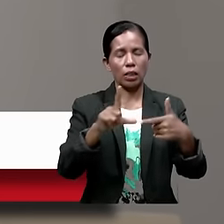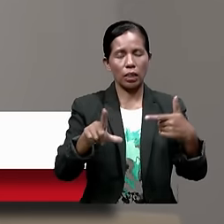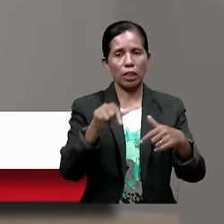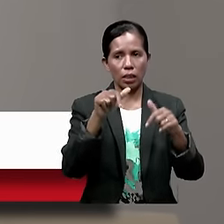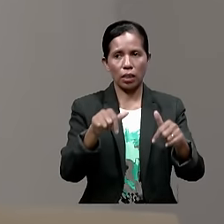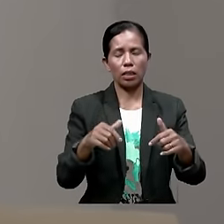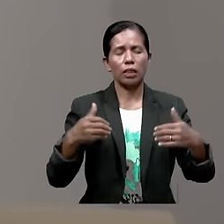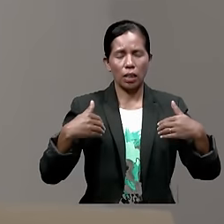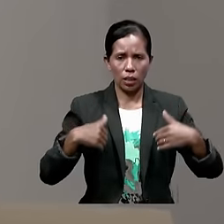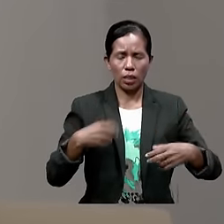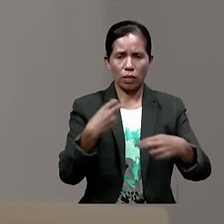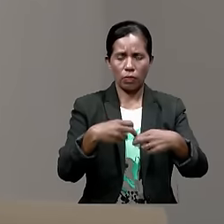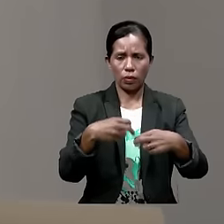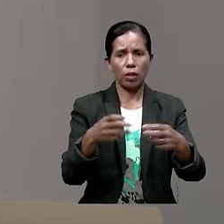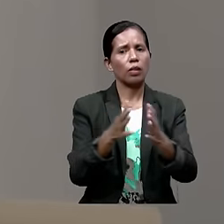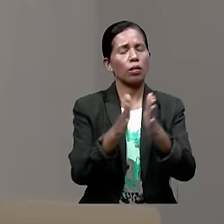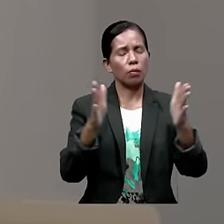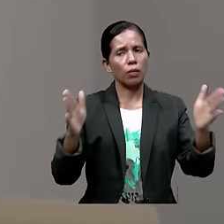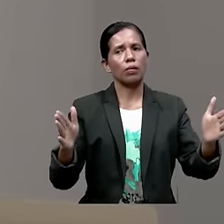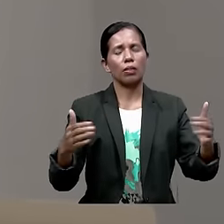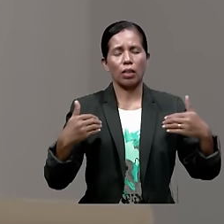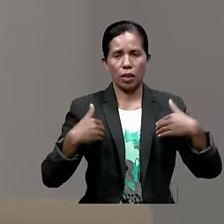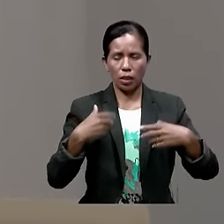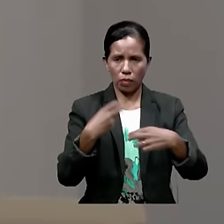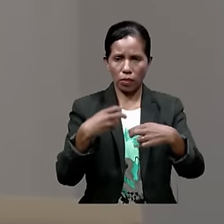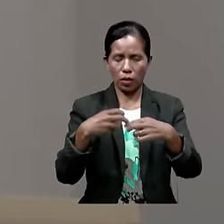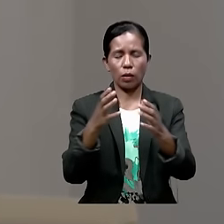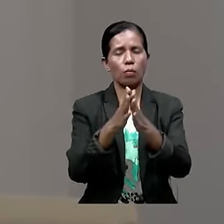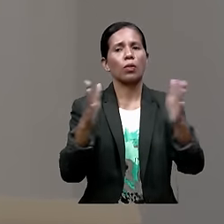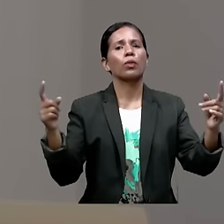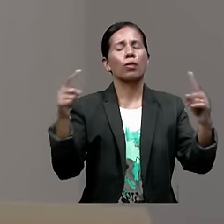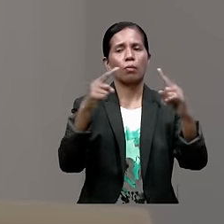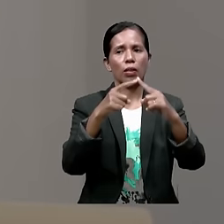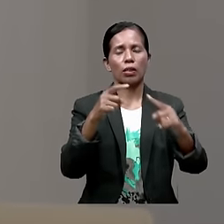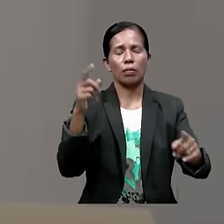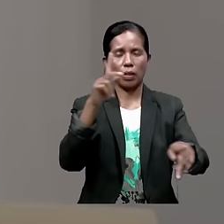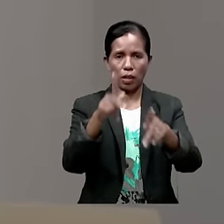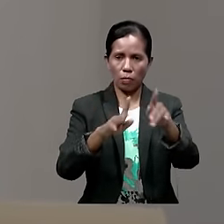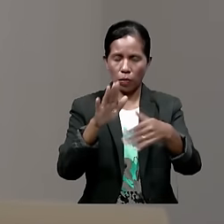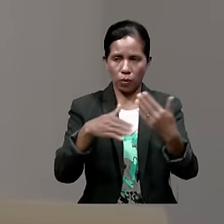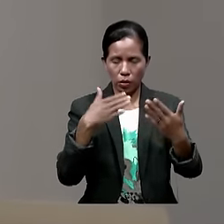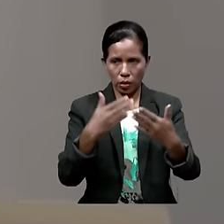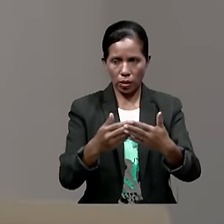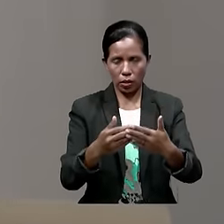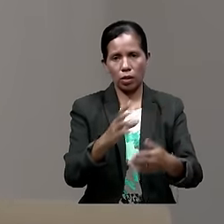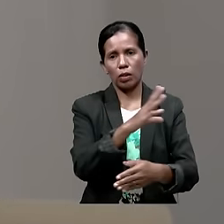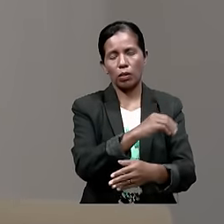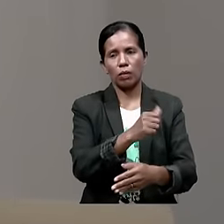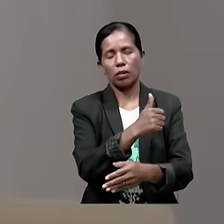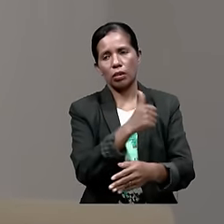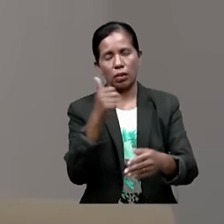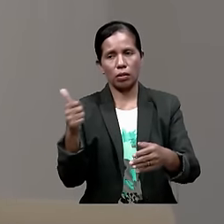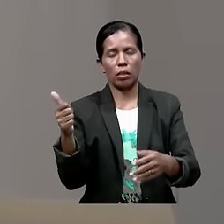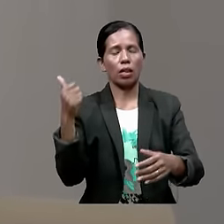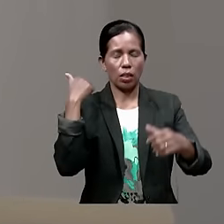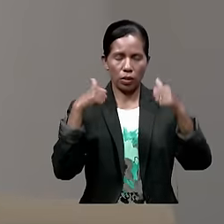é implicação bot. Se aí é impacto bot. Vai ter a cidadão. Não ser a